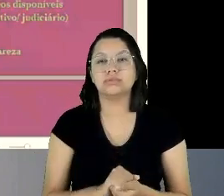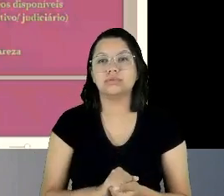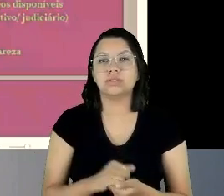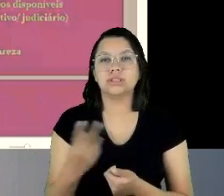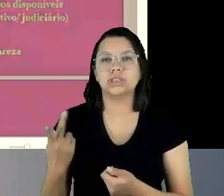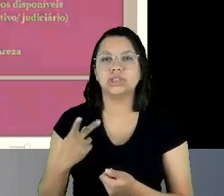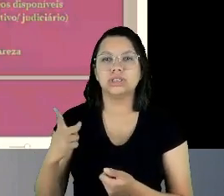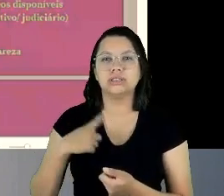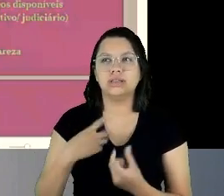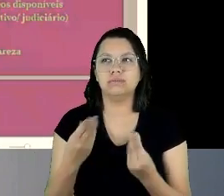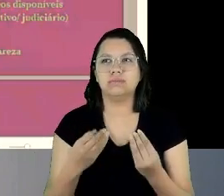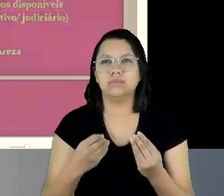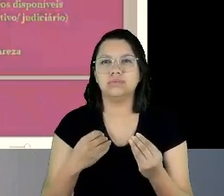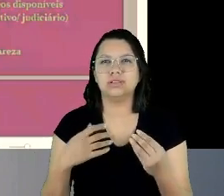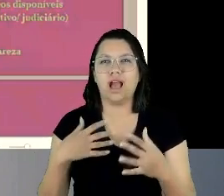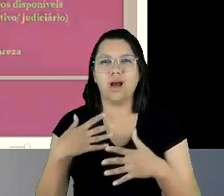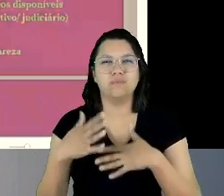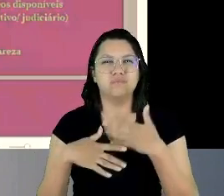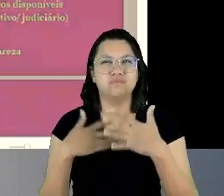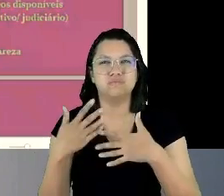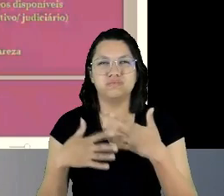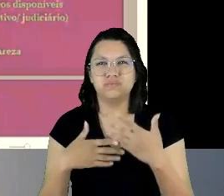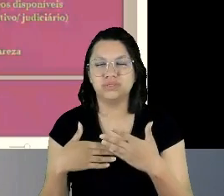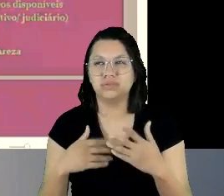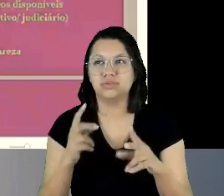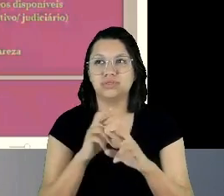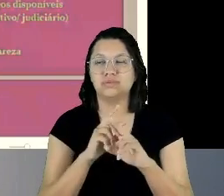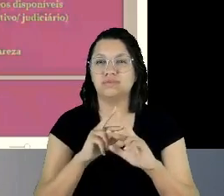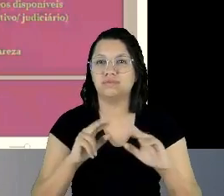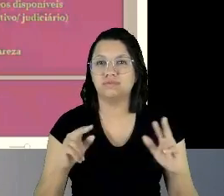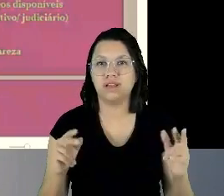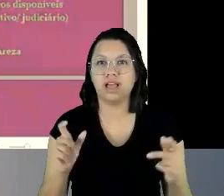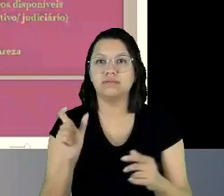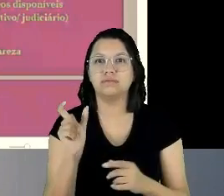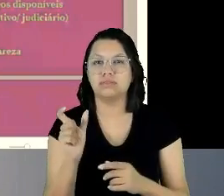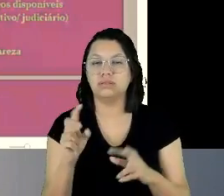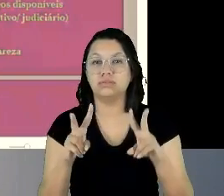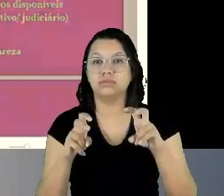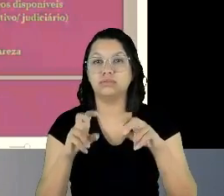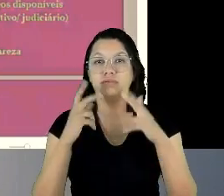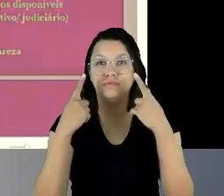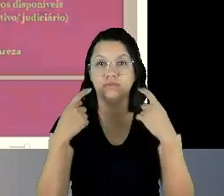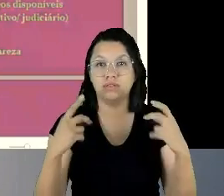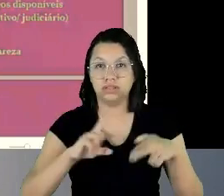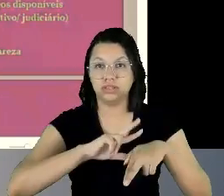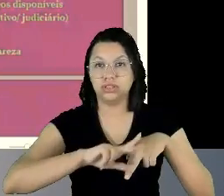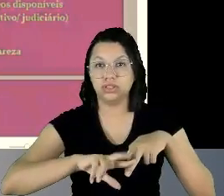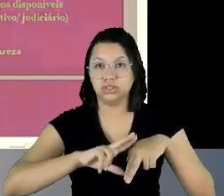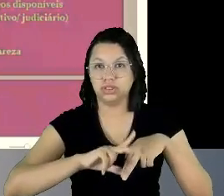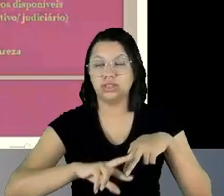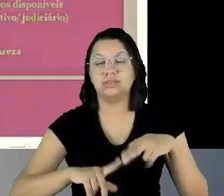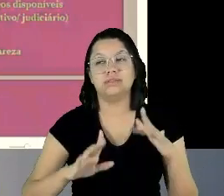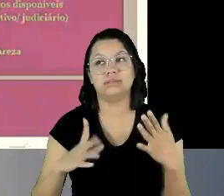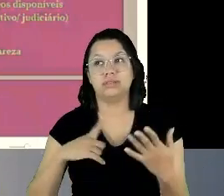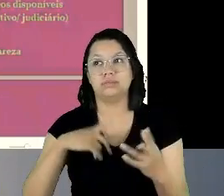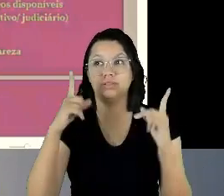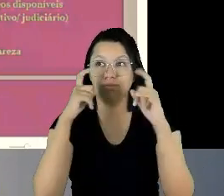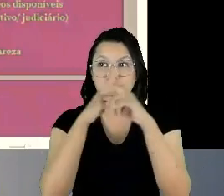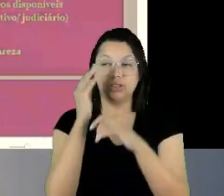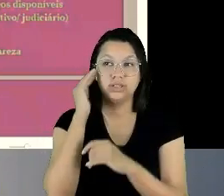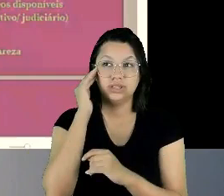A gente tem muita confusão por vários termos sobre violência de gênero, então uma dificuldade de compreensão, de